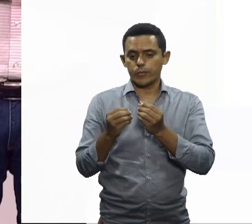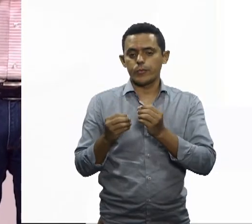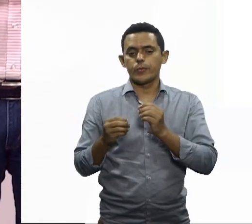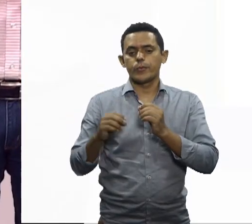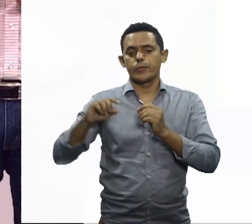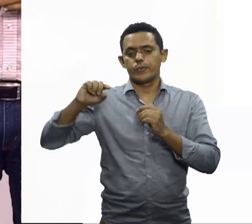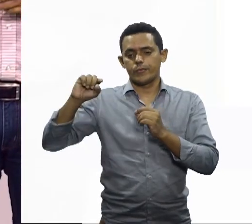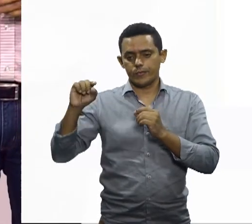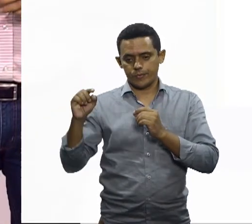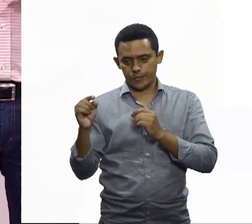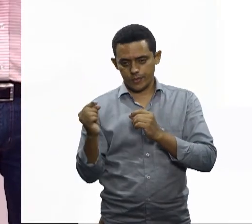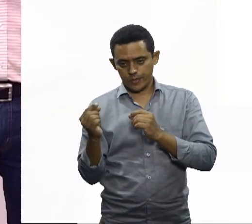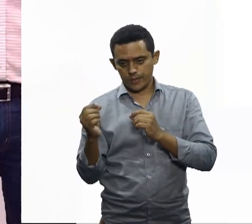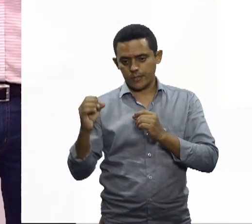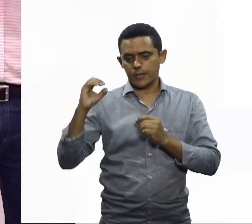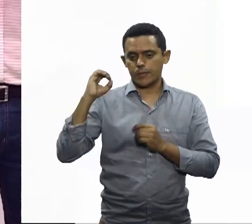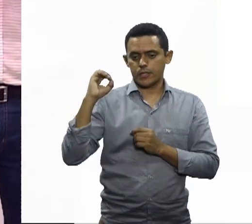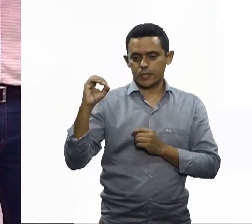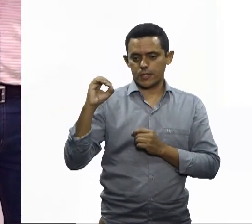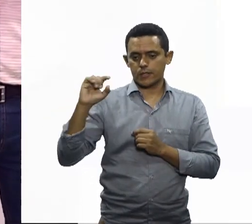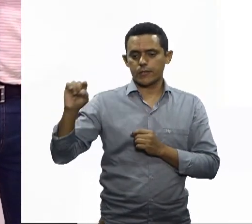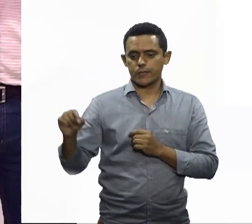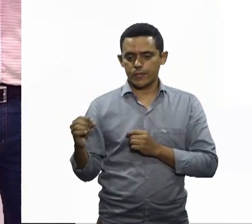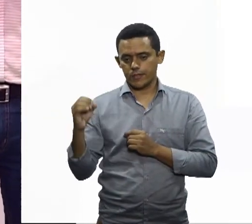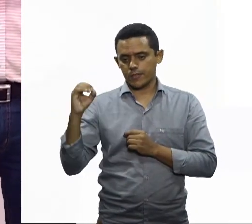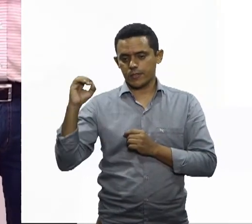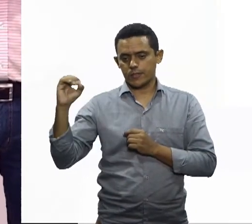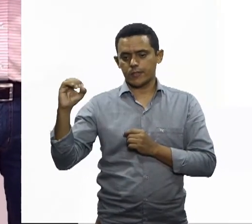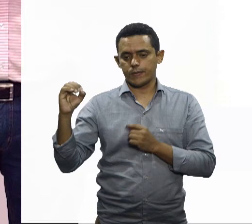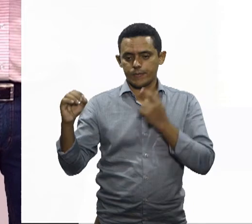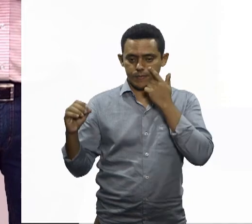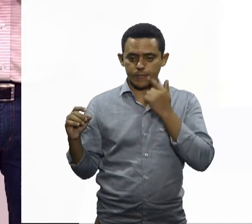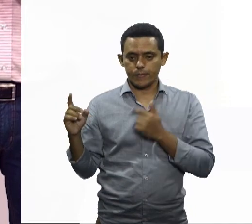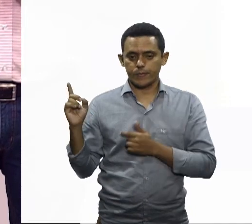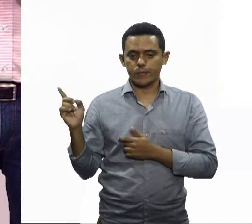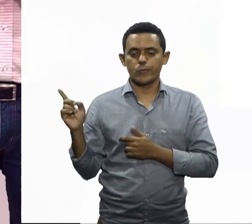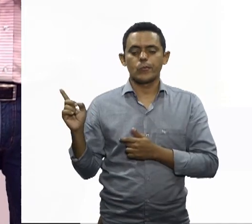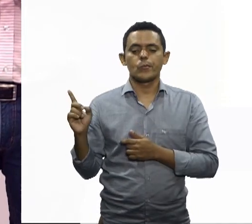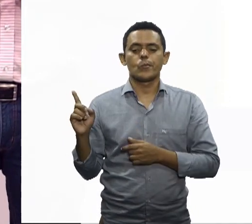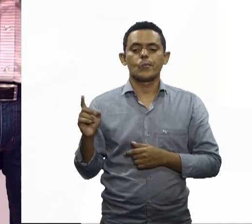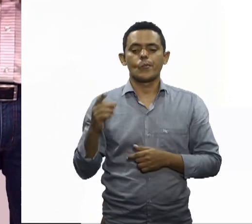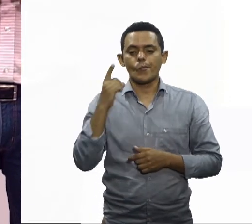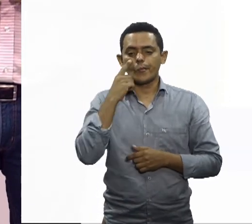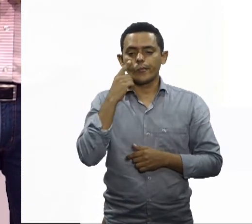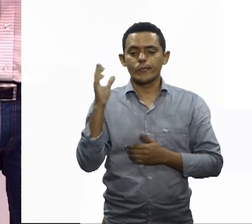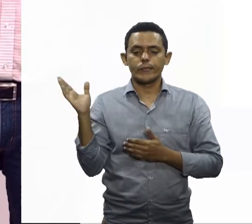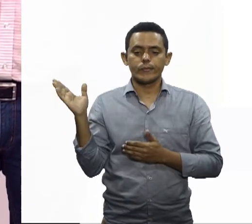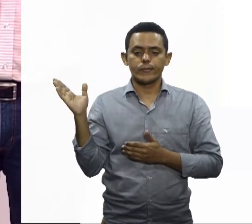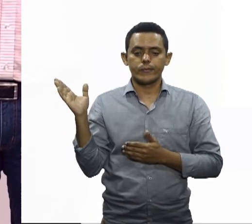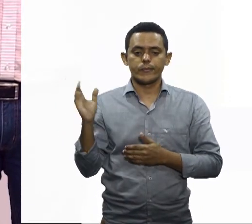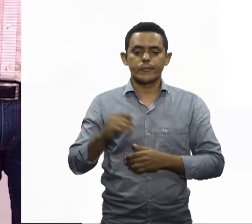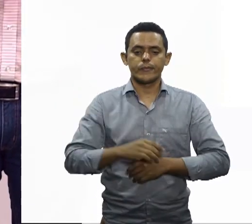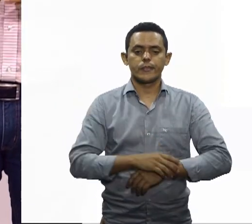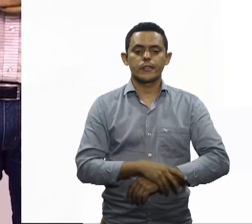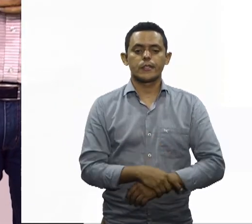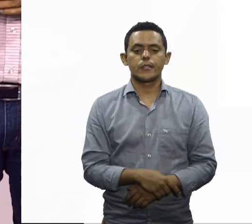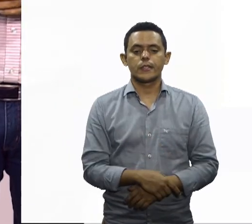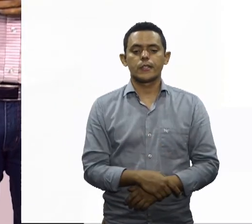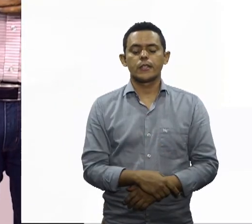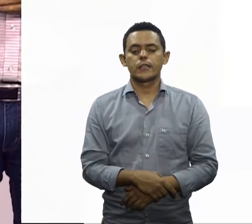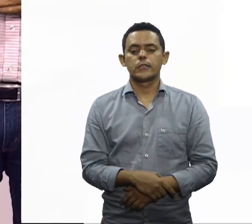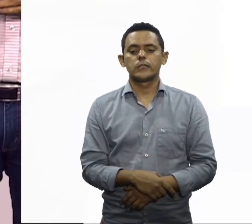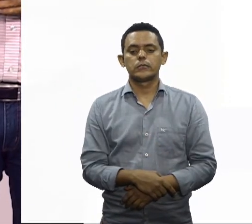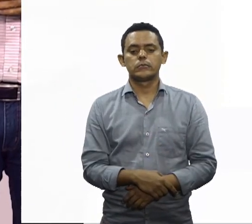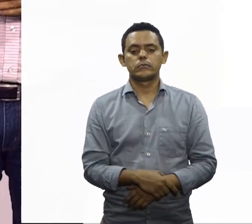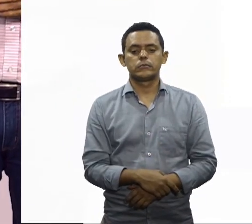novamente. Como não aparece a vírgula, então essa vírgula vai estar onde? Após o último 2. Vou colar ela lá, bem de vermelho para